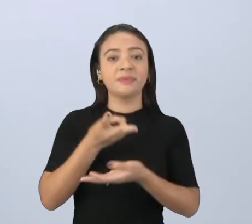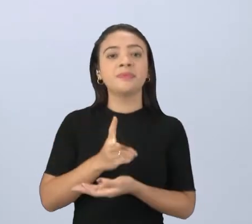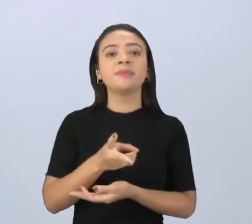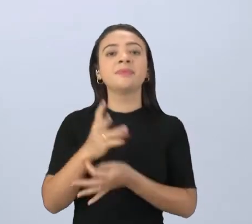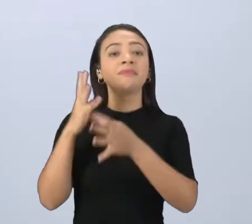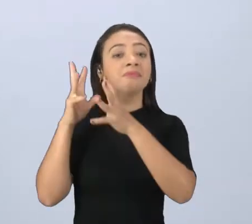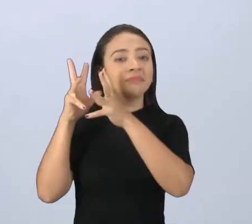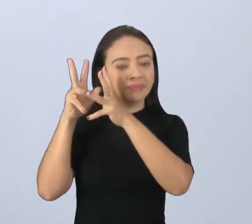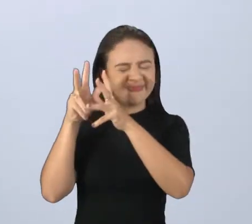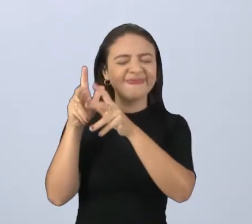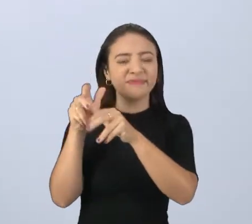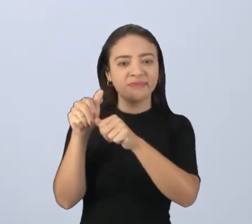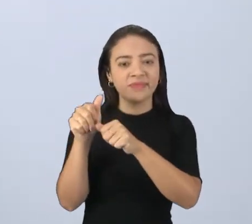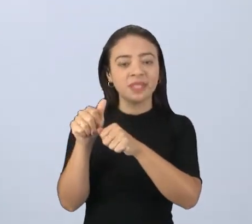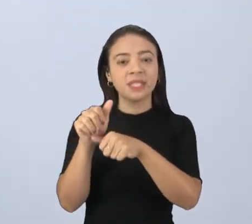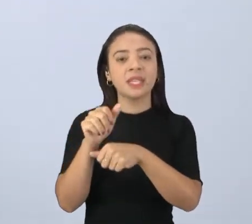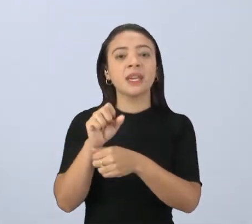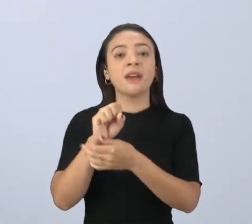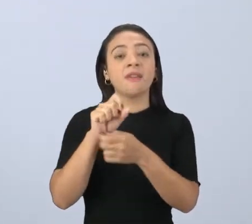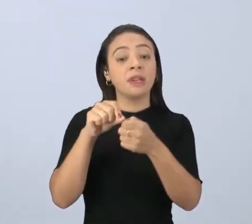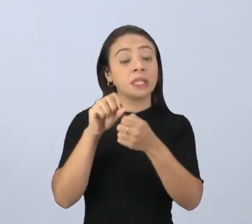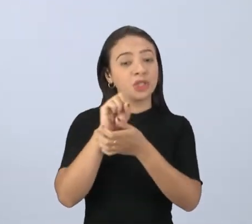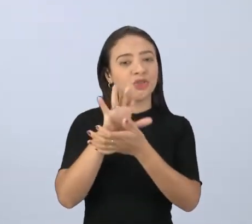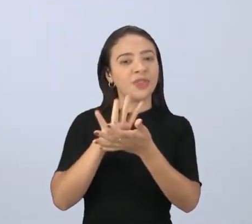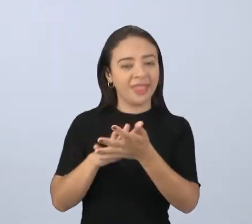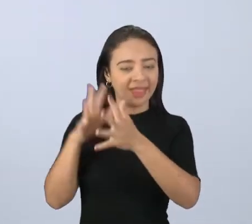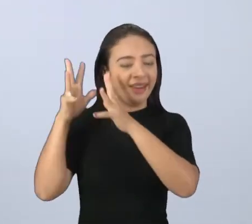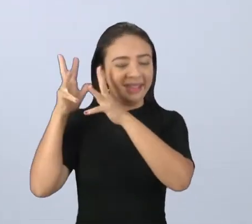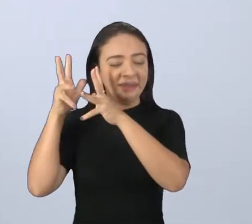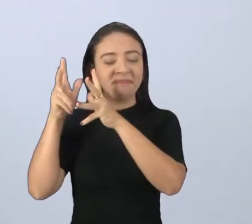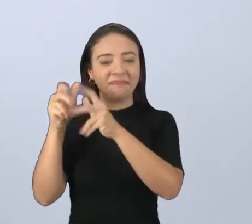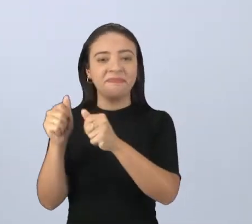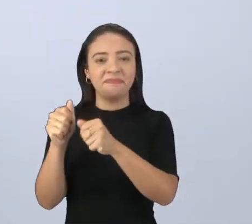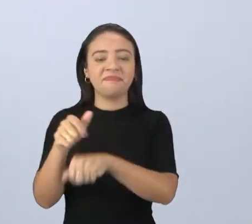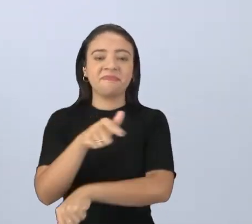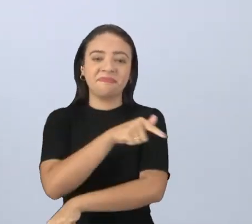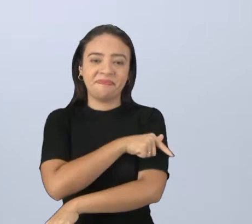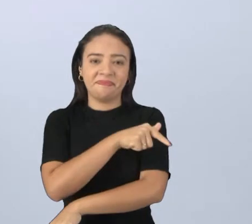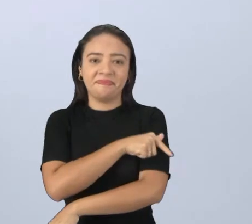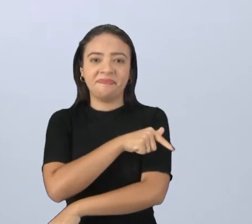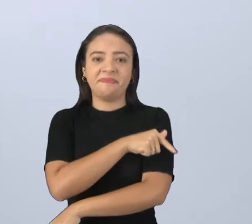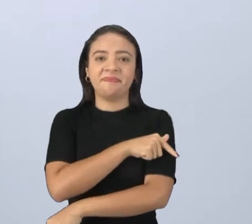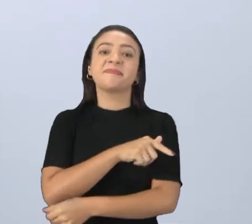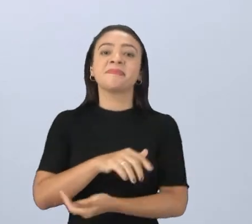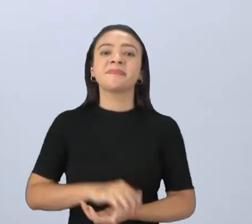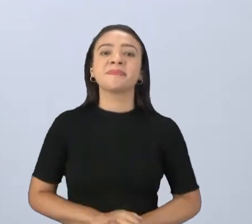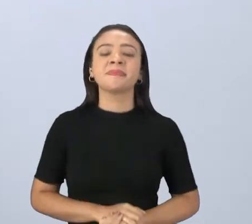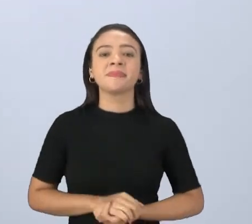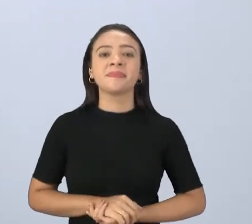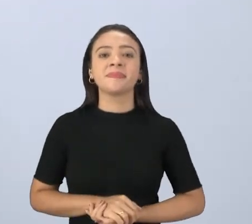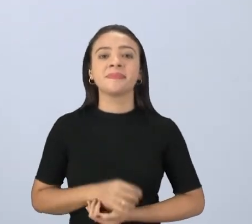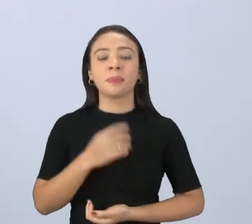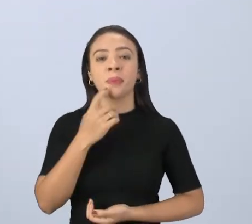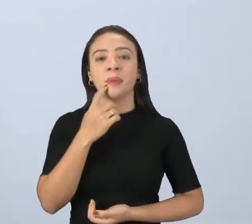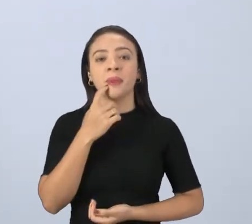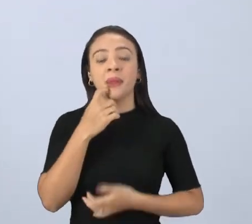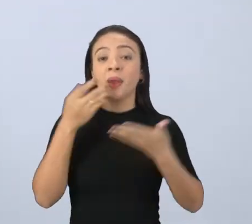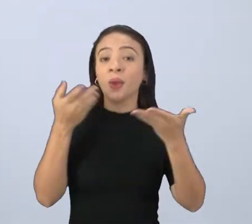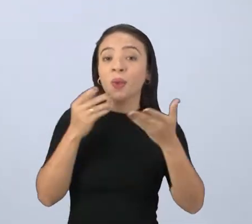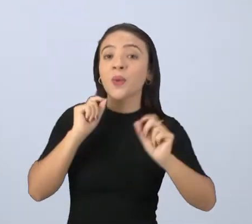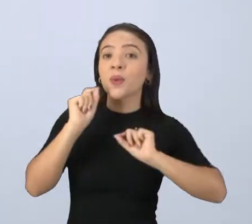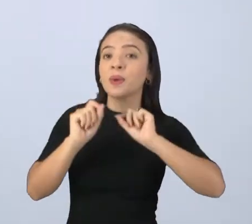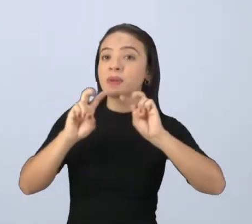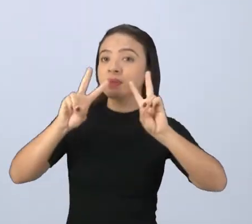nossas revisões, nossos exercícios de revisão, do 7º ano do ensino fundamental. Então hoje nós